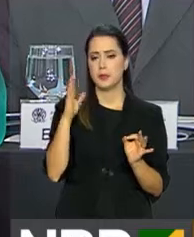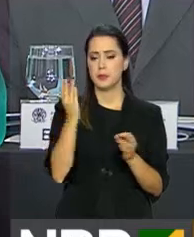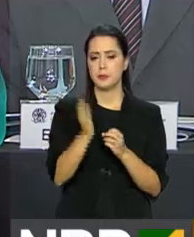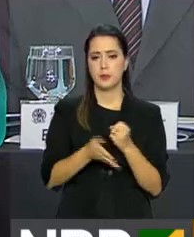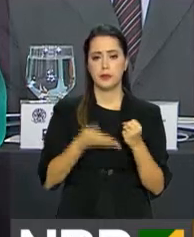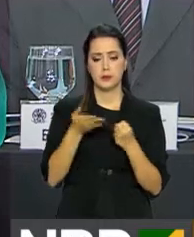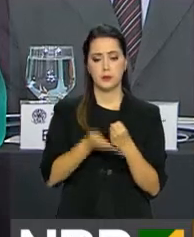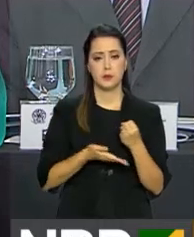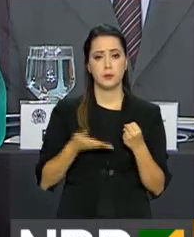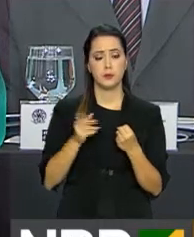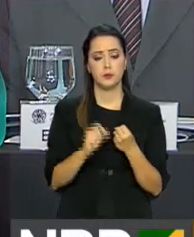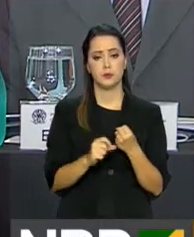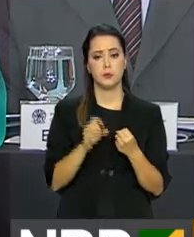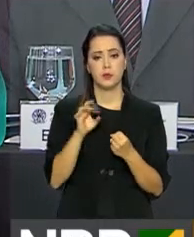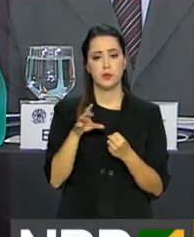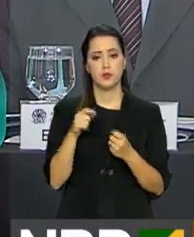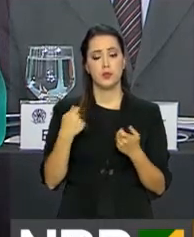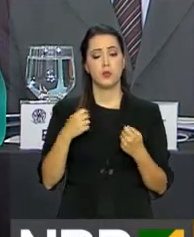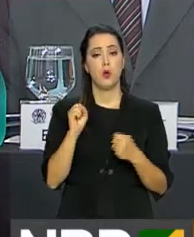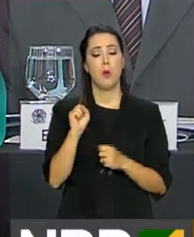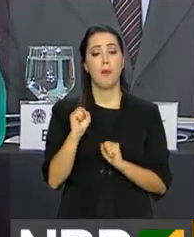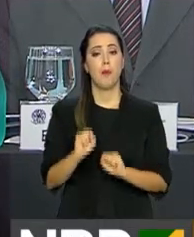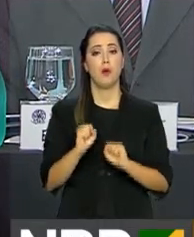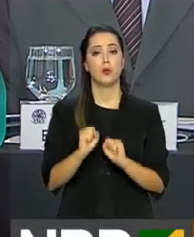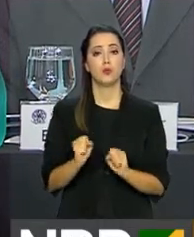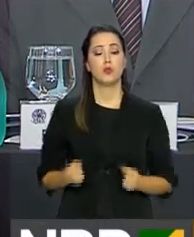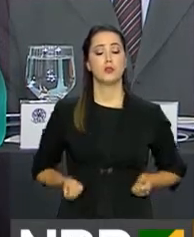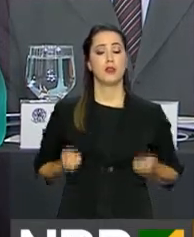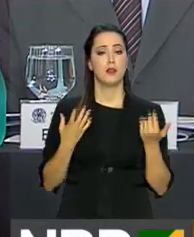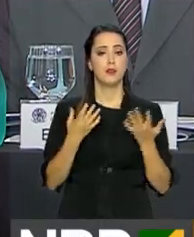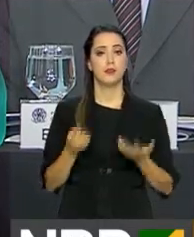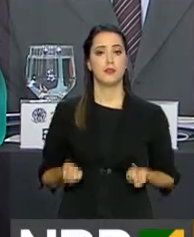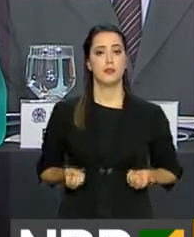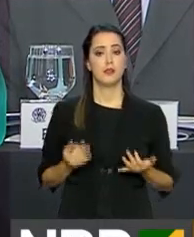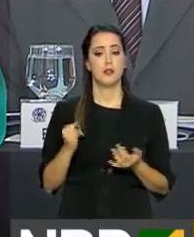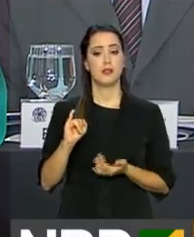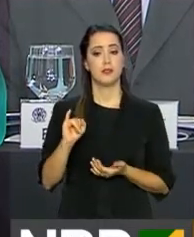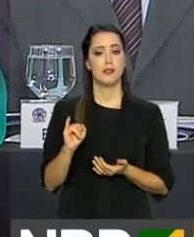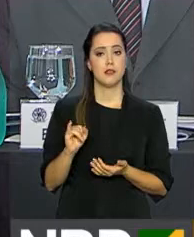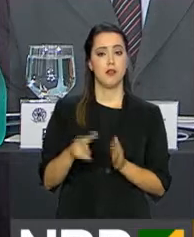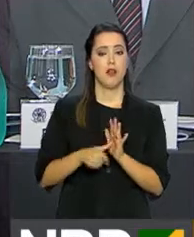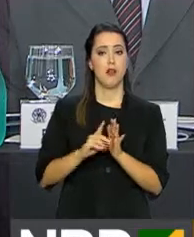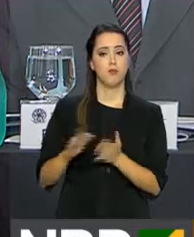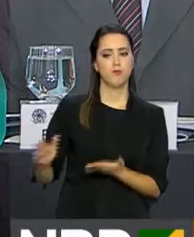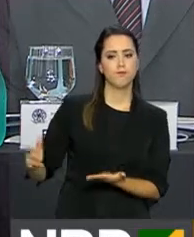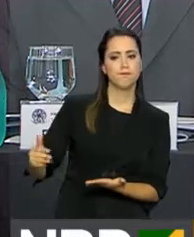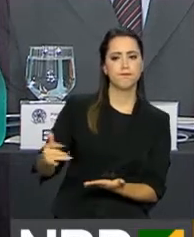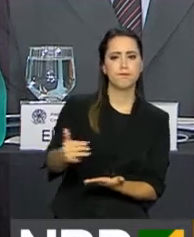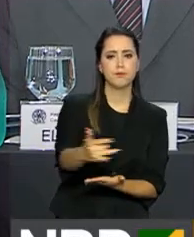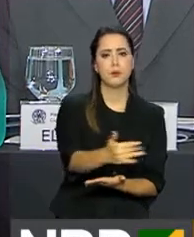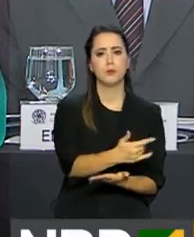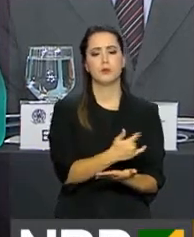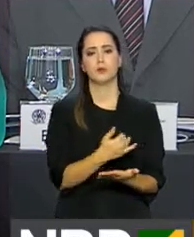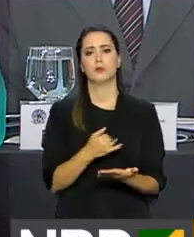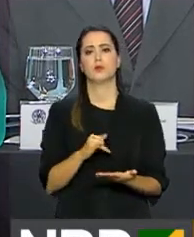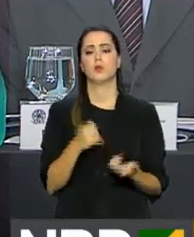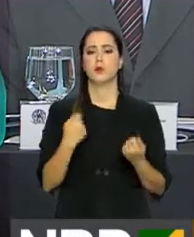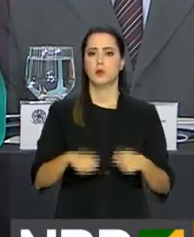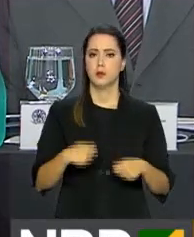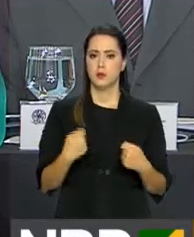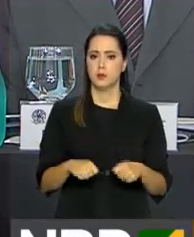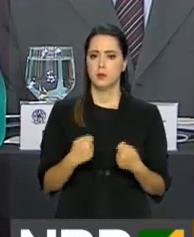de que só devemos gastar aquilo que se arrecada e para tanto tivemos